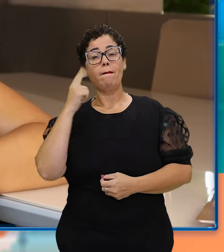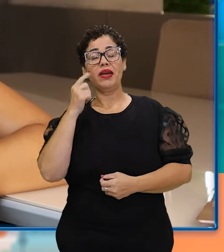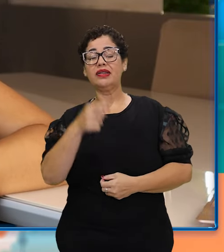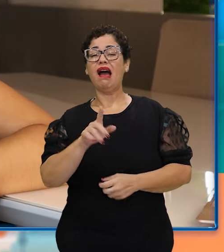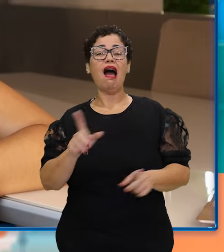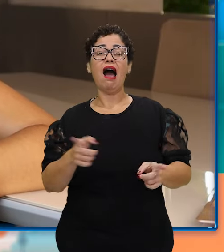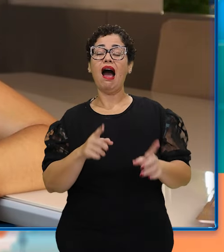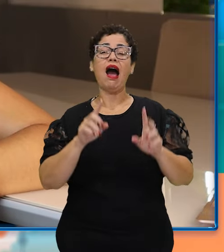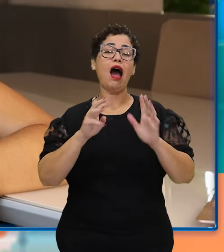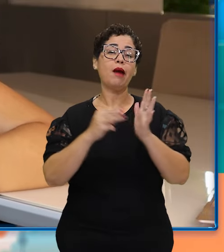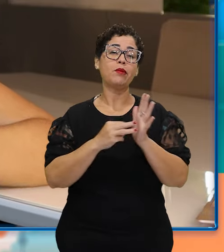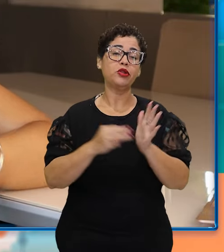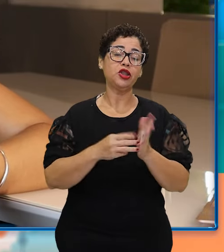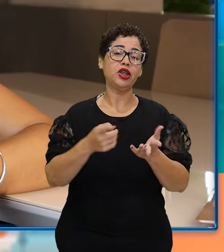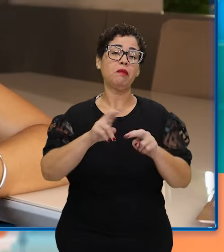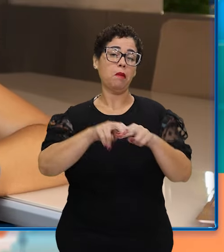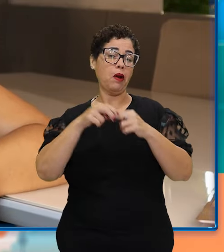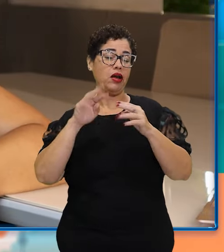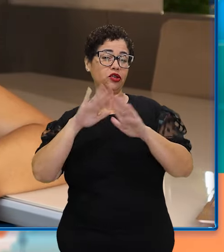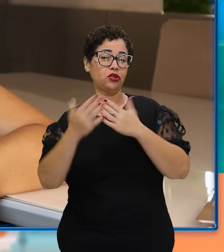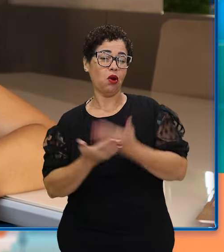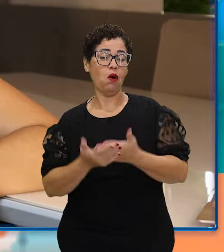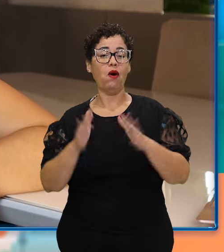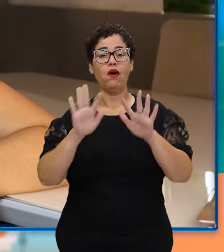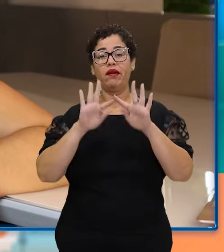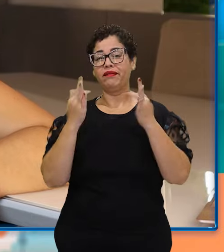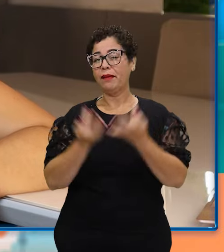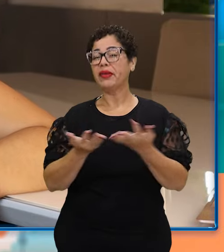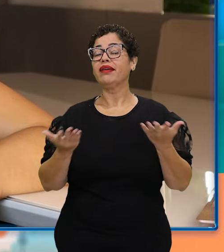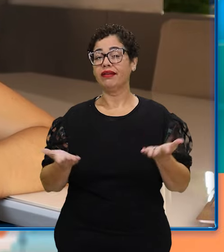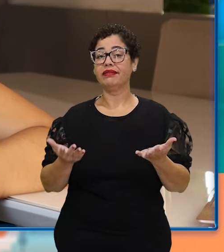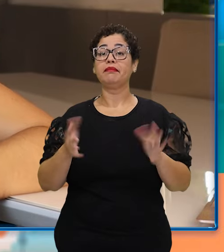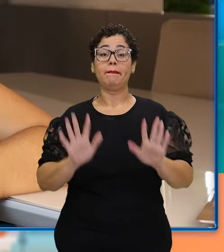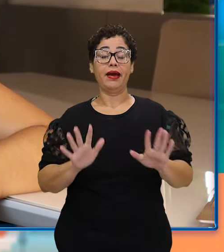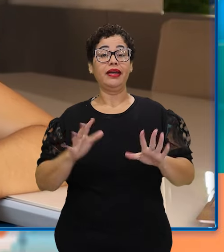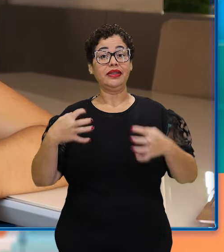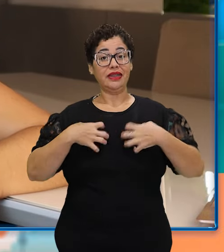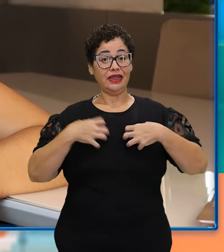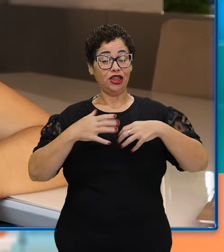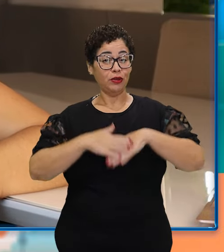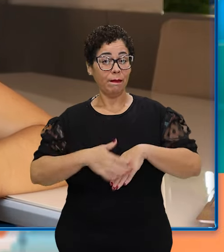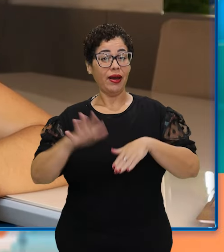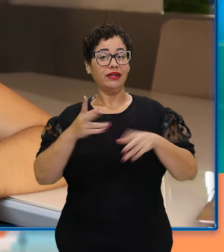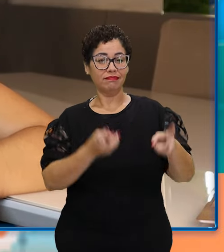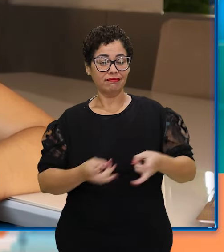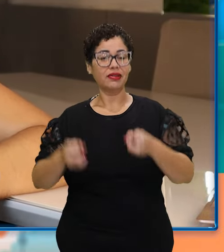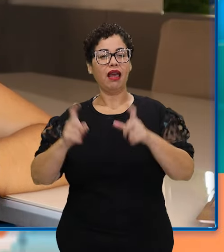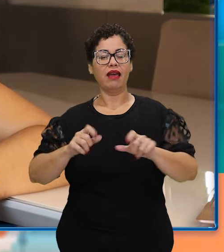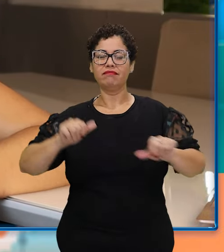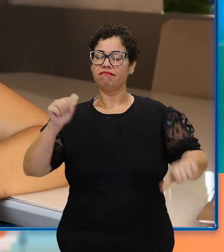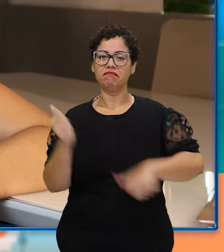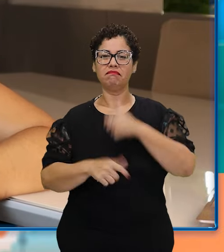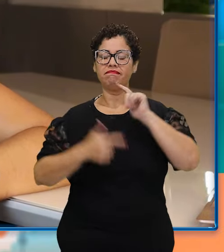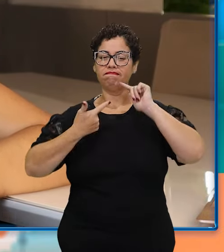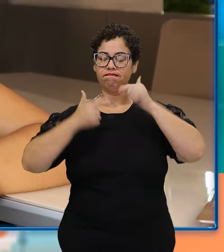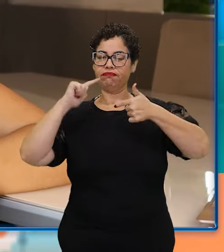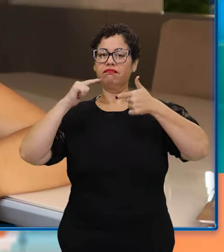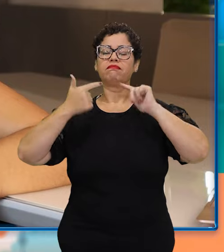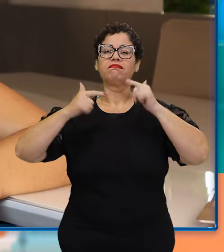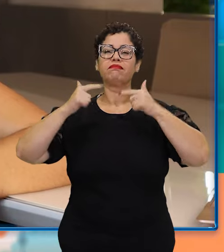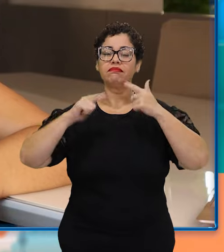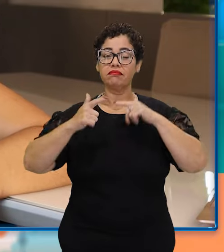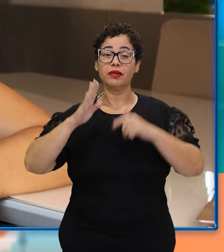justificados por outros motivos ali pela escola, pelos pais. De maneira geral, os sintomas mais comuns são mudanças significativas